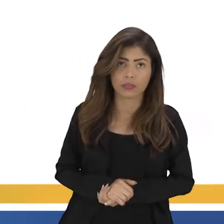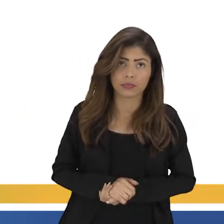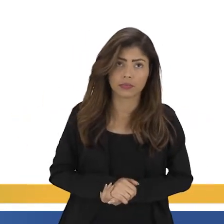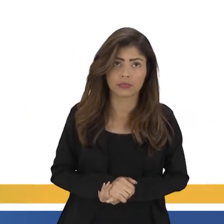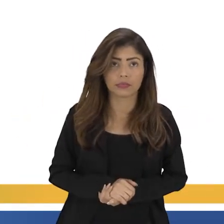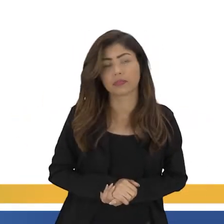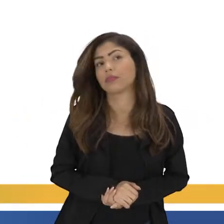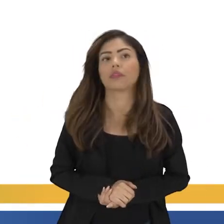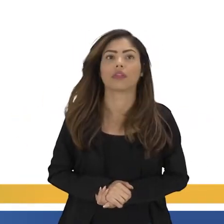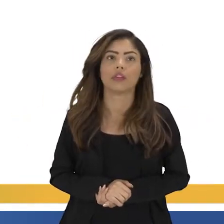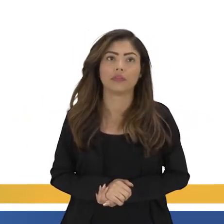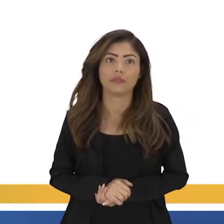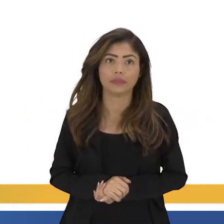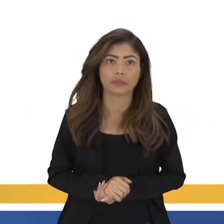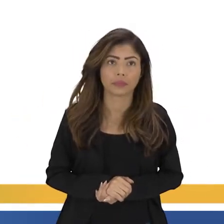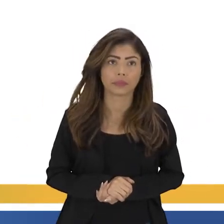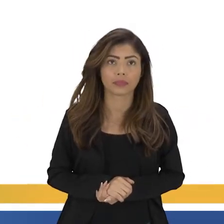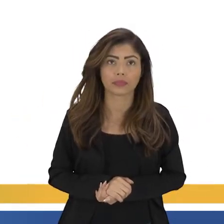oración.